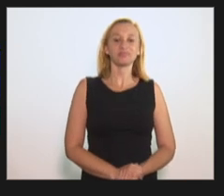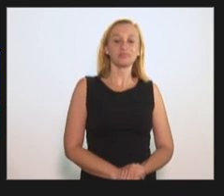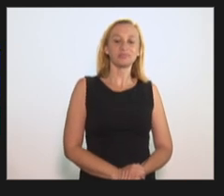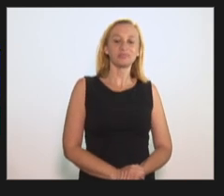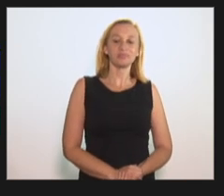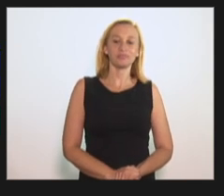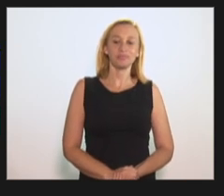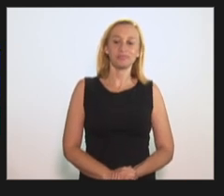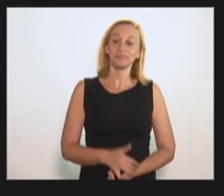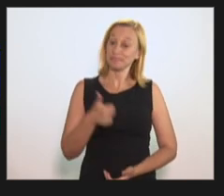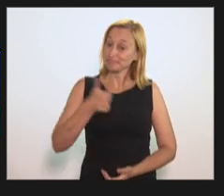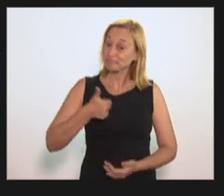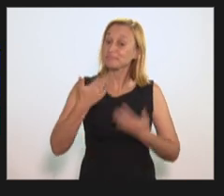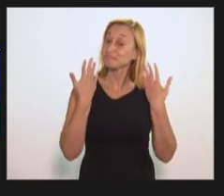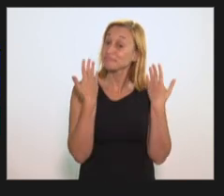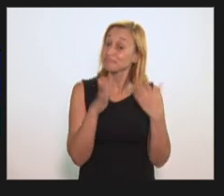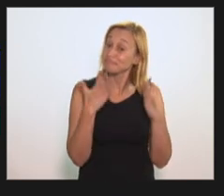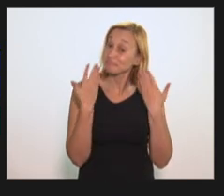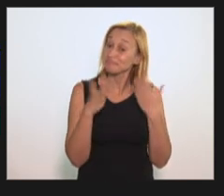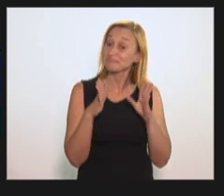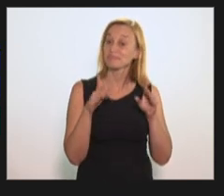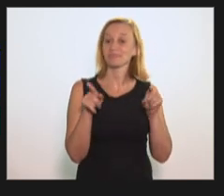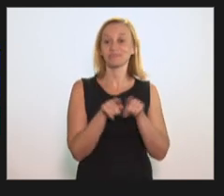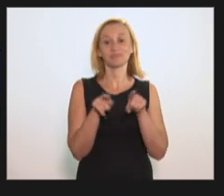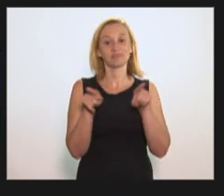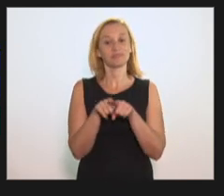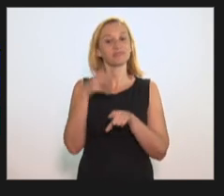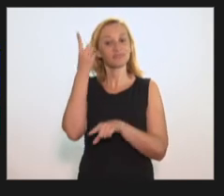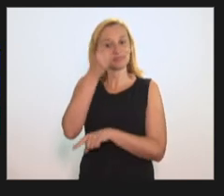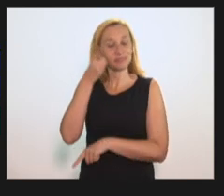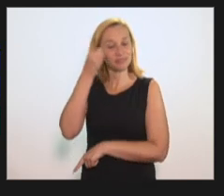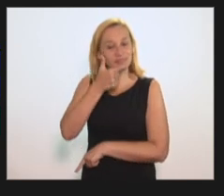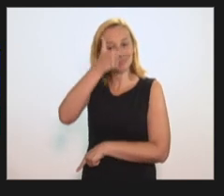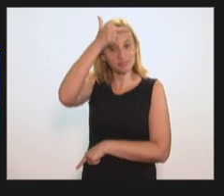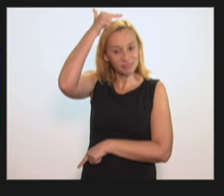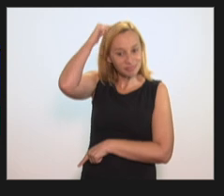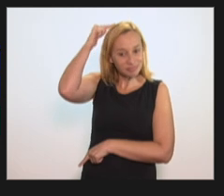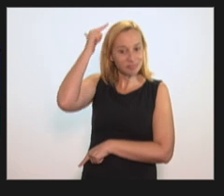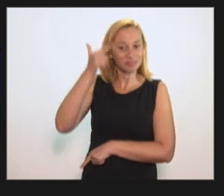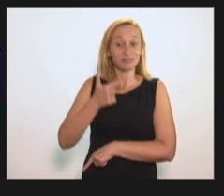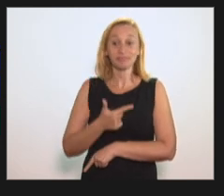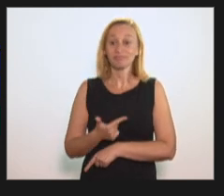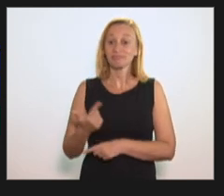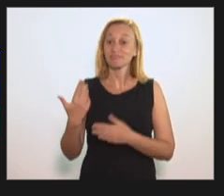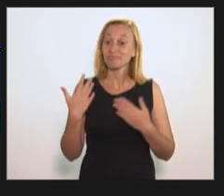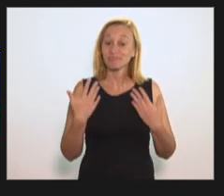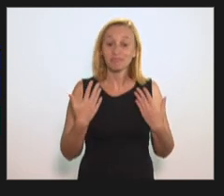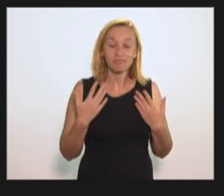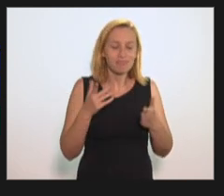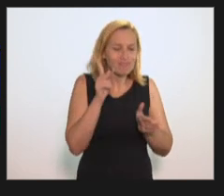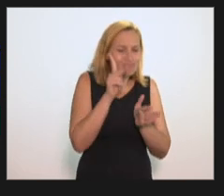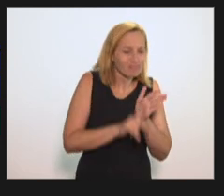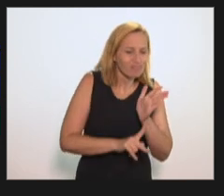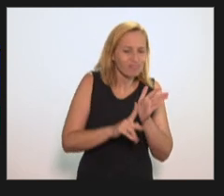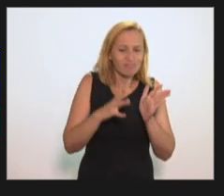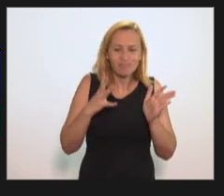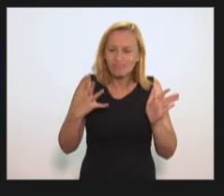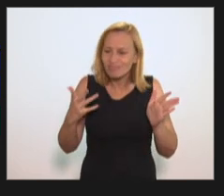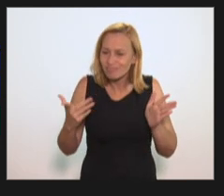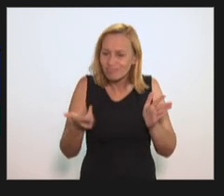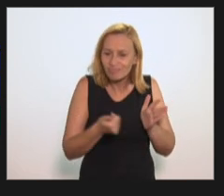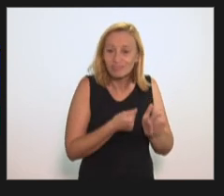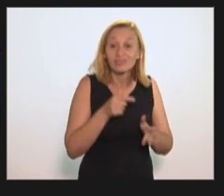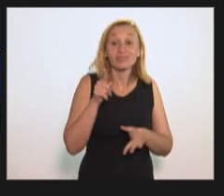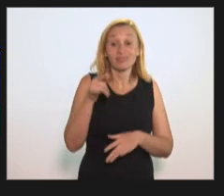primeiro parabenizar também o deputado Luiz Paulo pelo belíssimo projeto ele mesmo